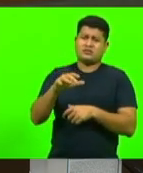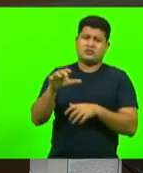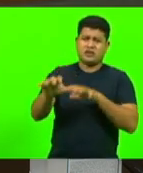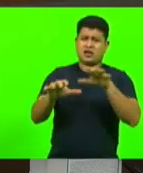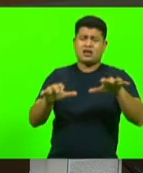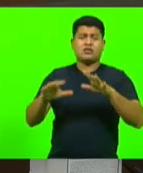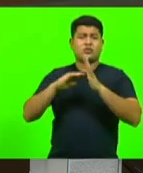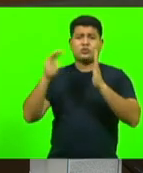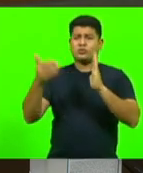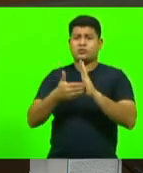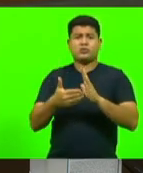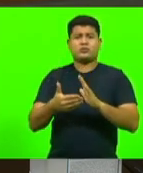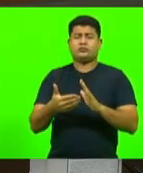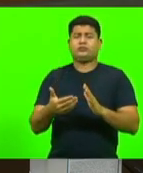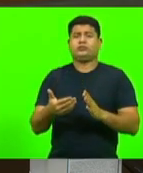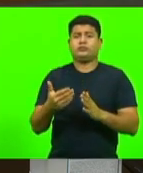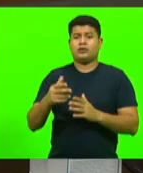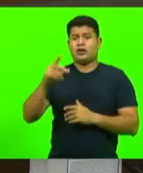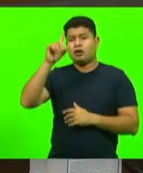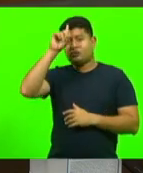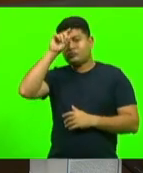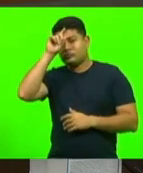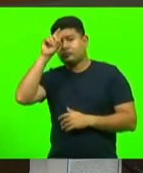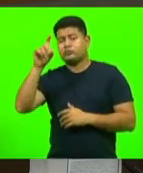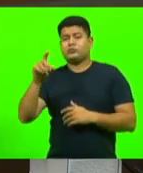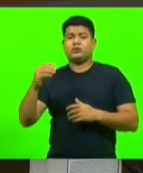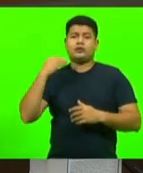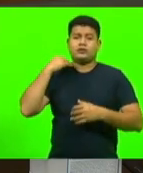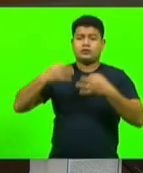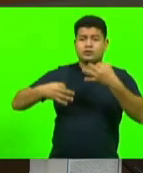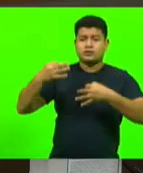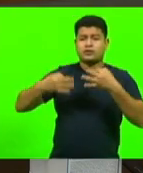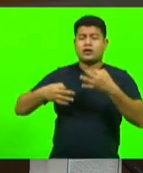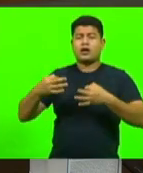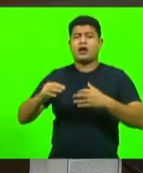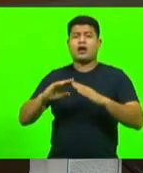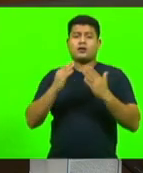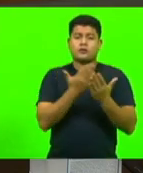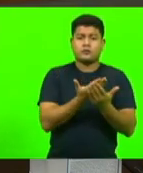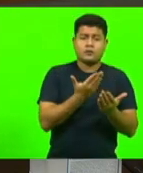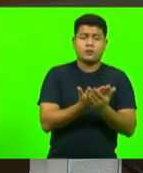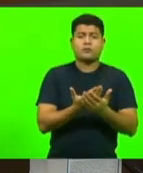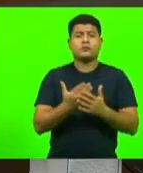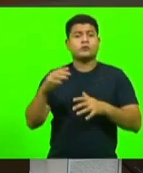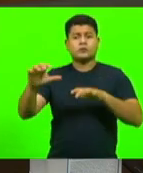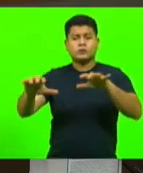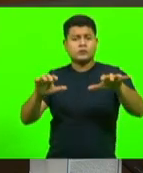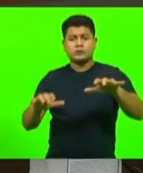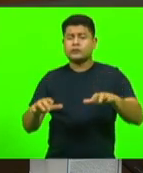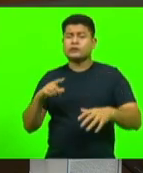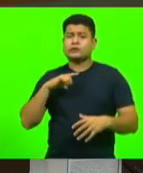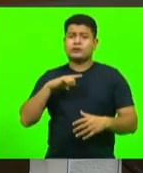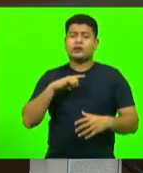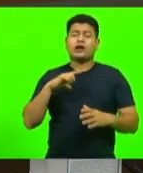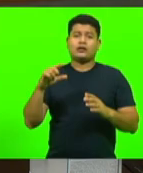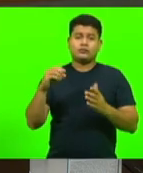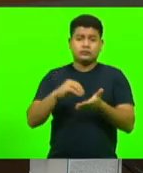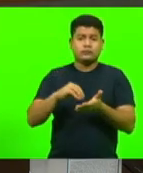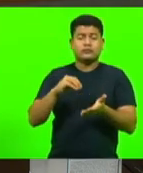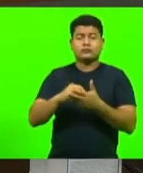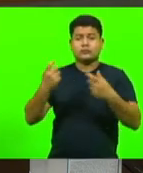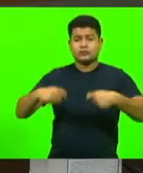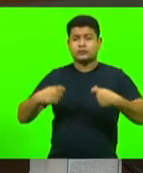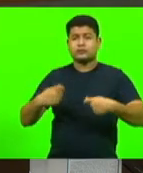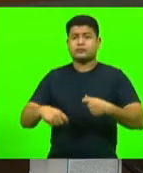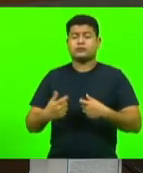judiciário nas escolas em todos os setores há um déficit de pessoal e com com a com a criação